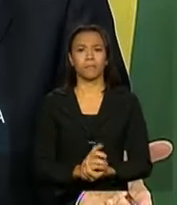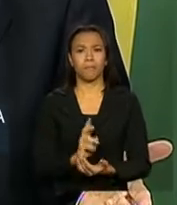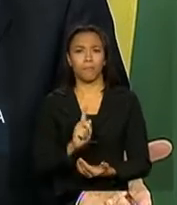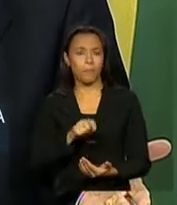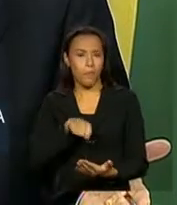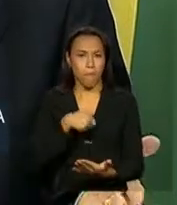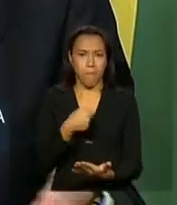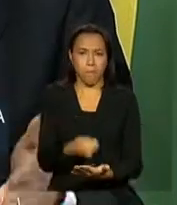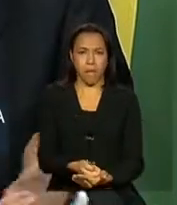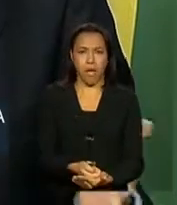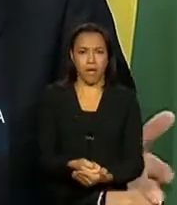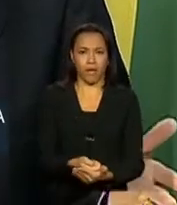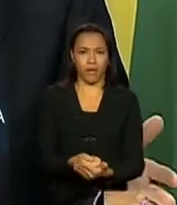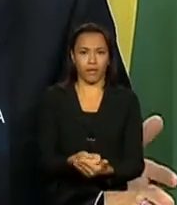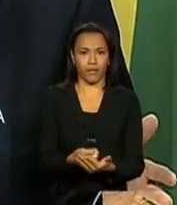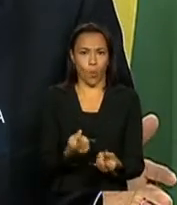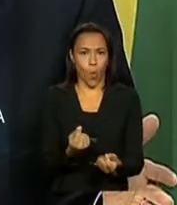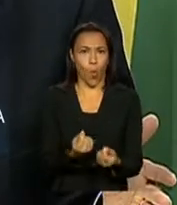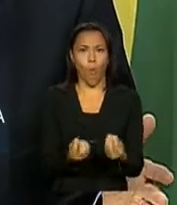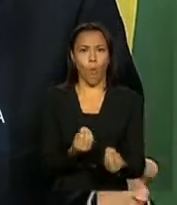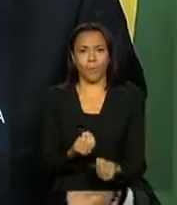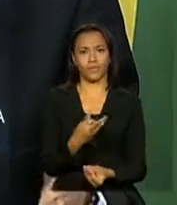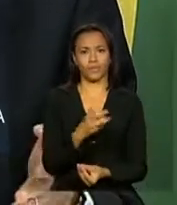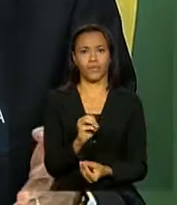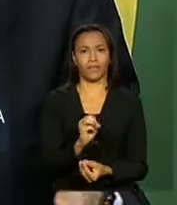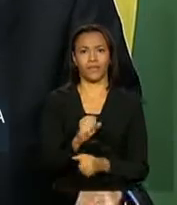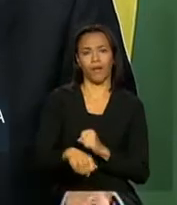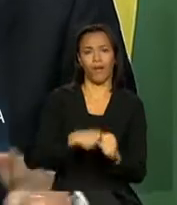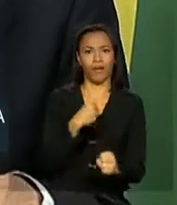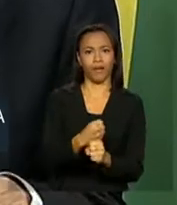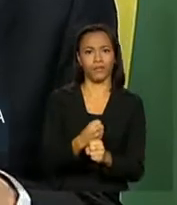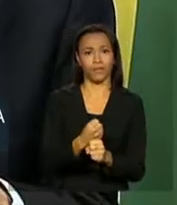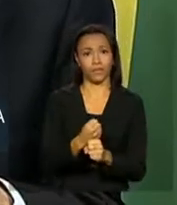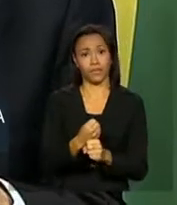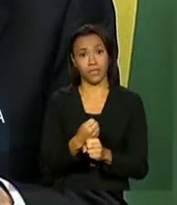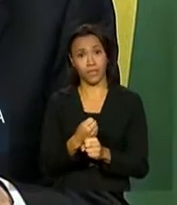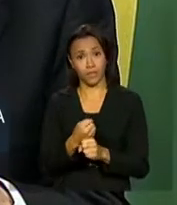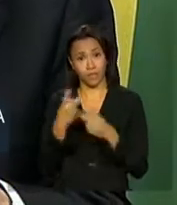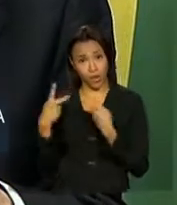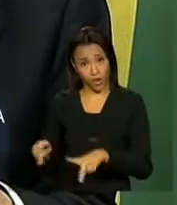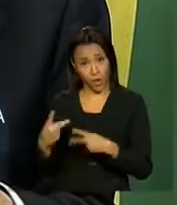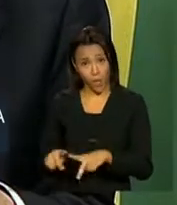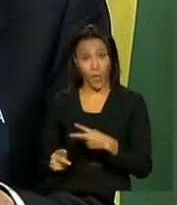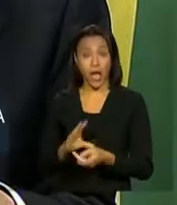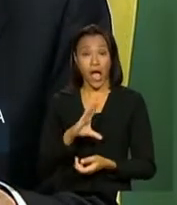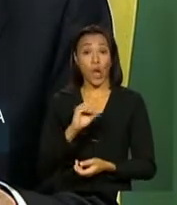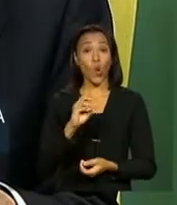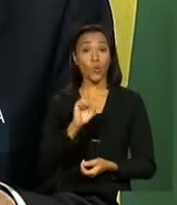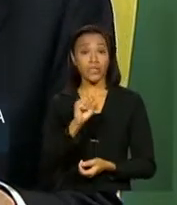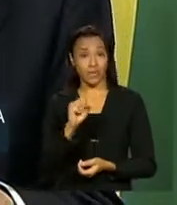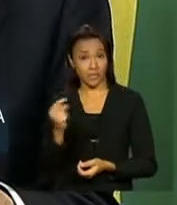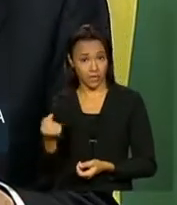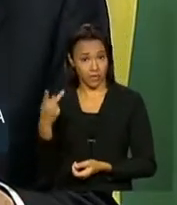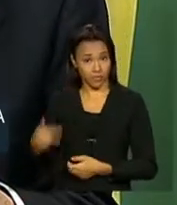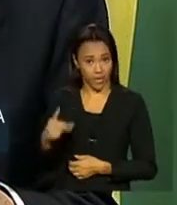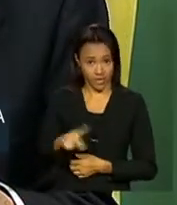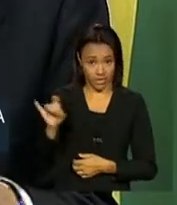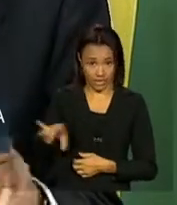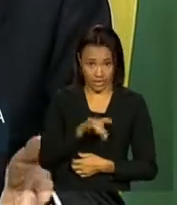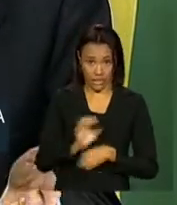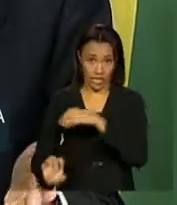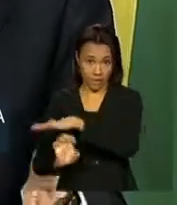todo ele no curso de 30 anos. Então, todos os ativos dessas concessionárias estão